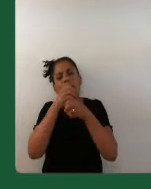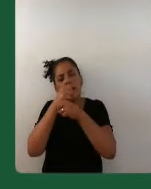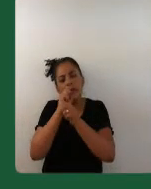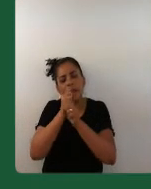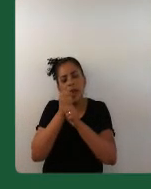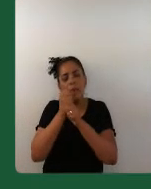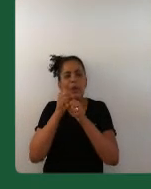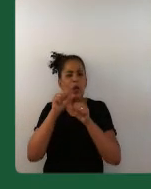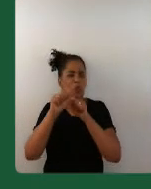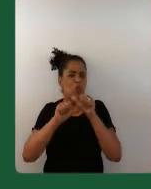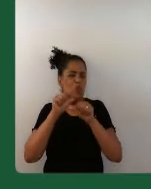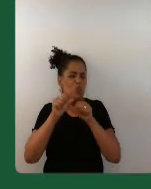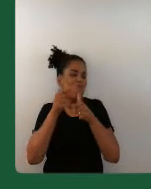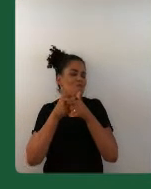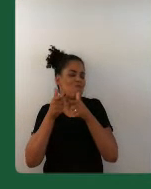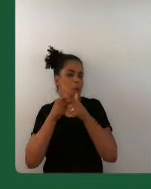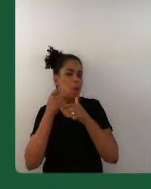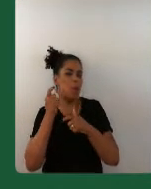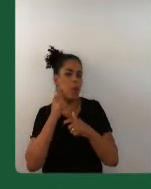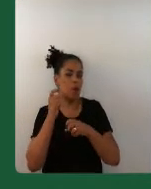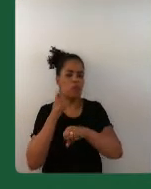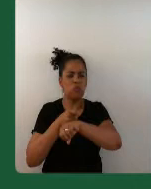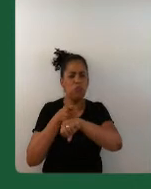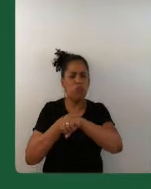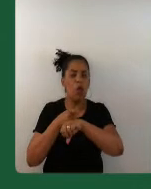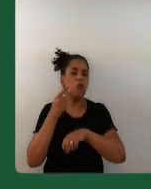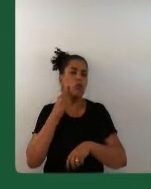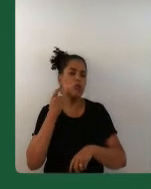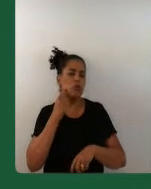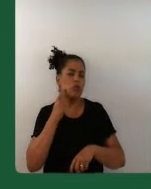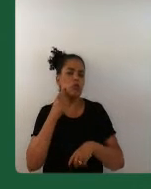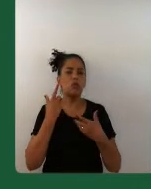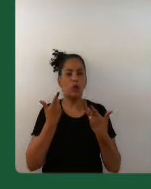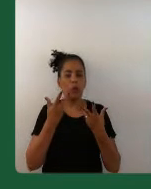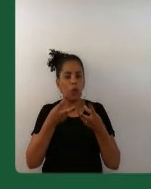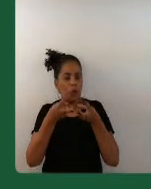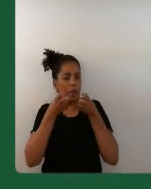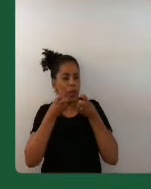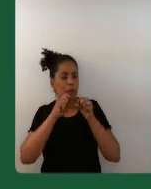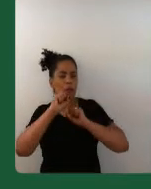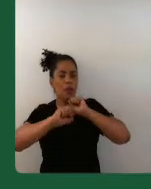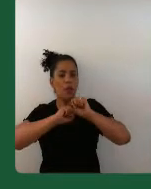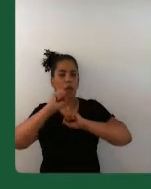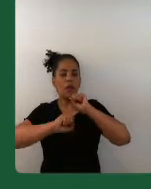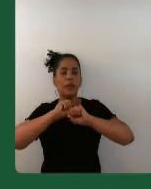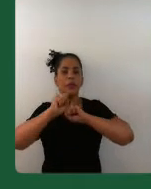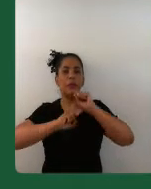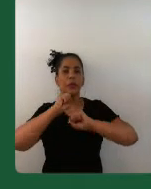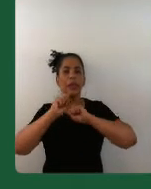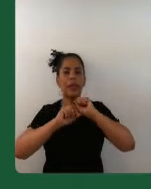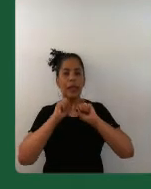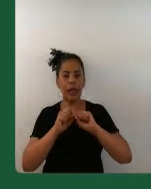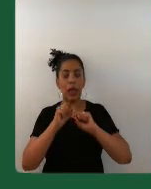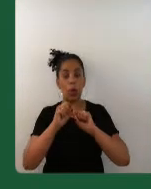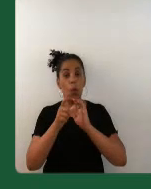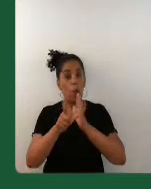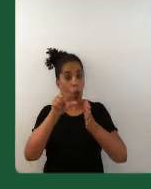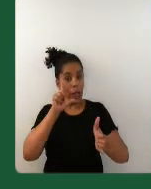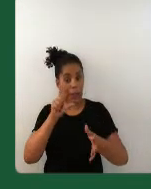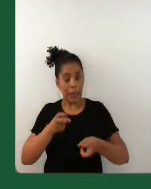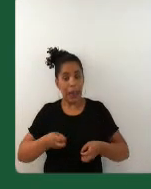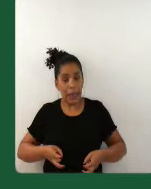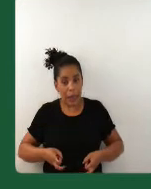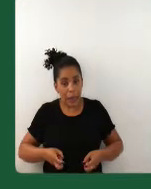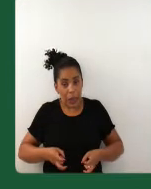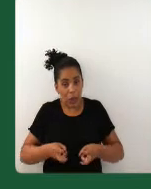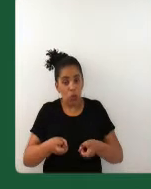óssea, e conseguimos ver nesse próximo slide, conseguimos ver o pré e pós-operatório de